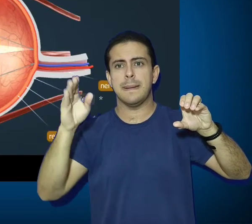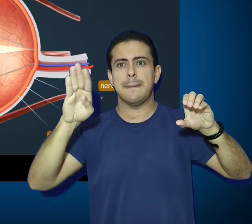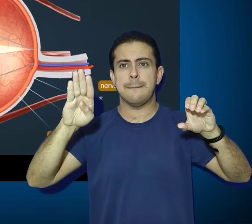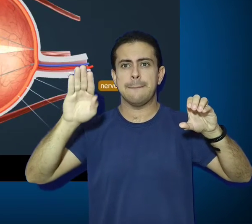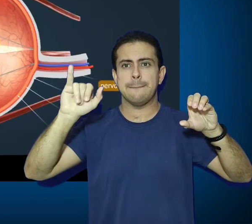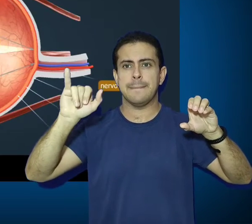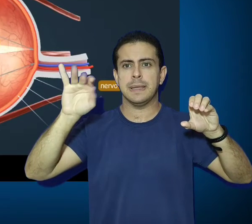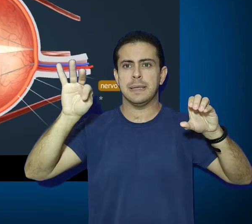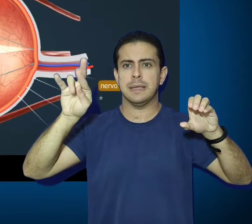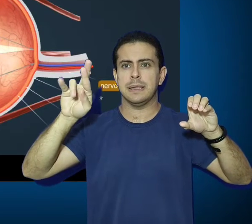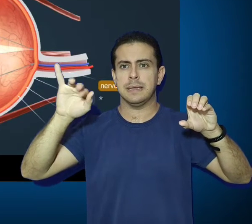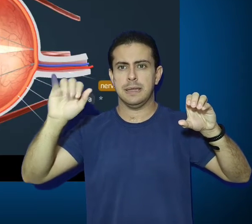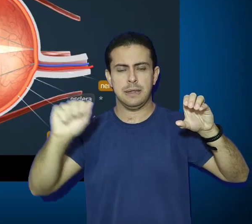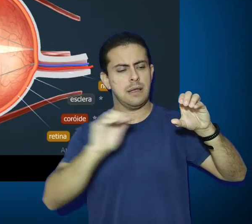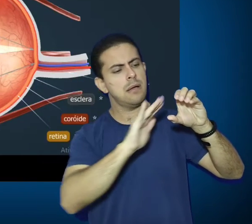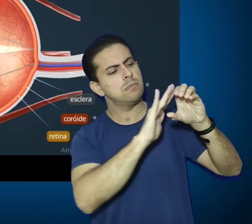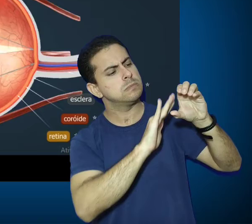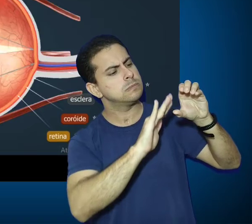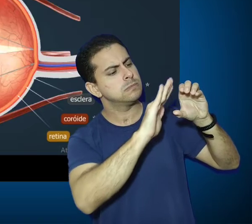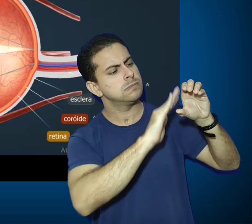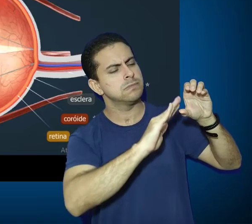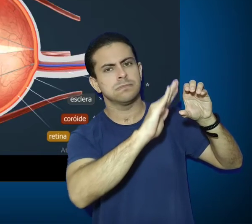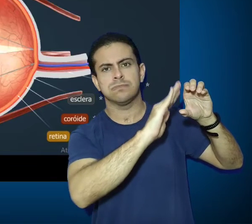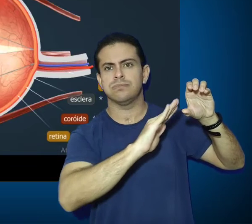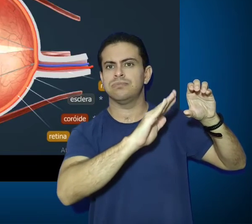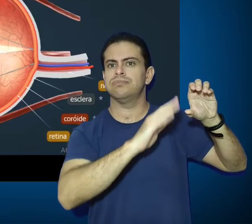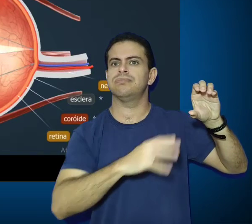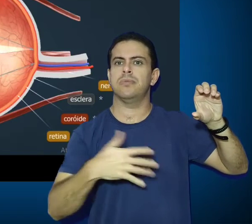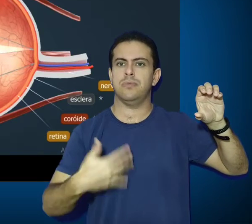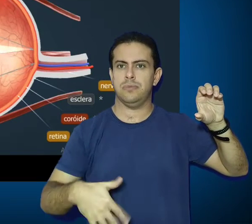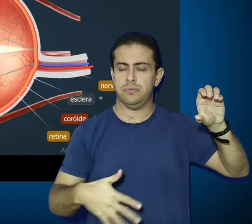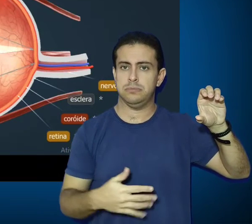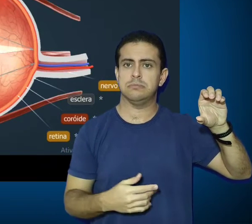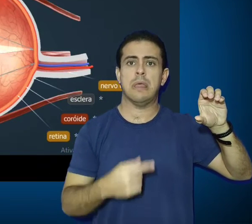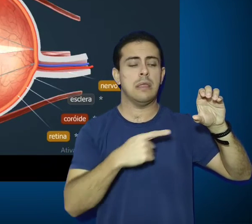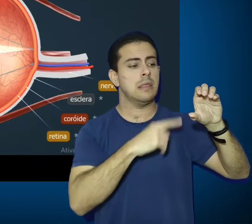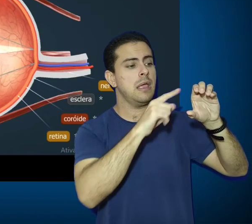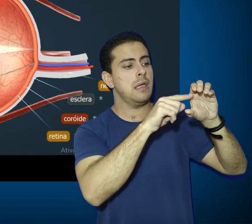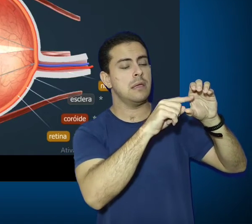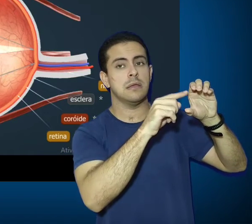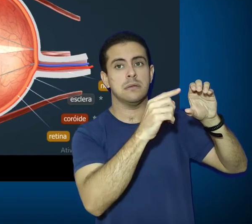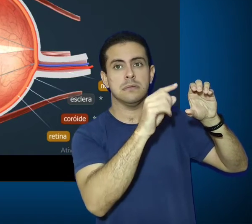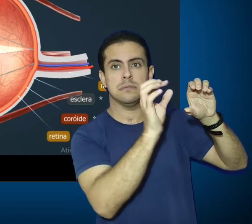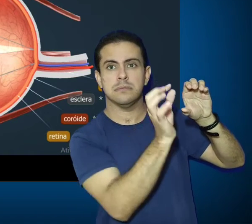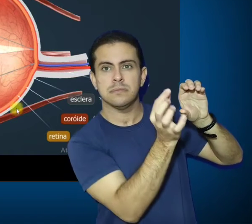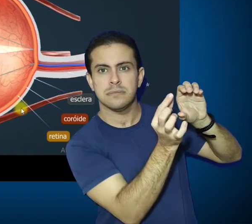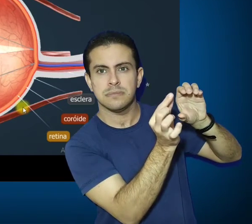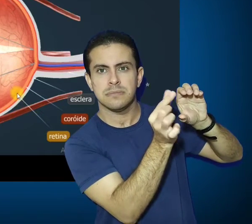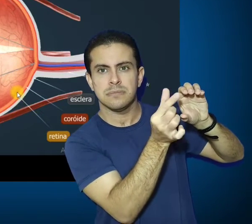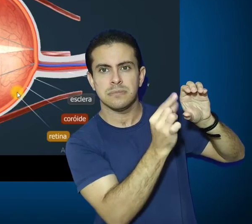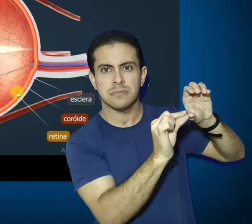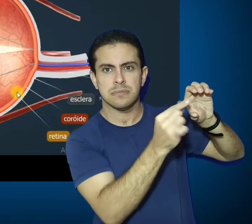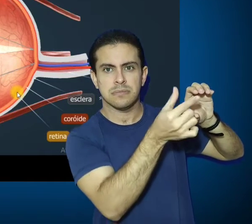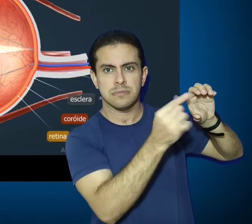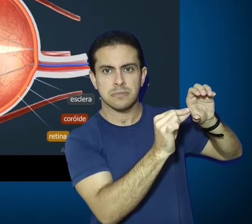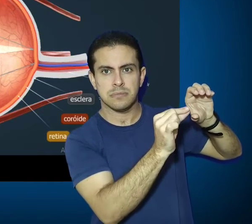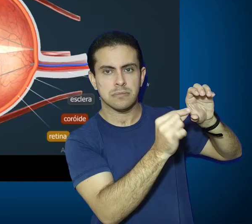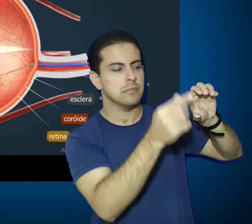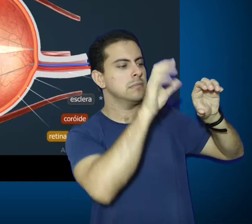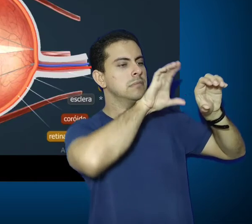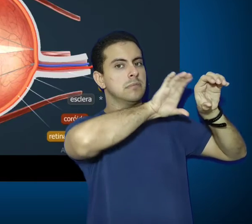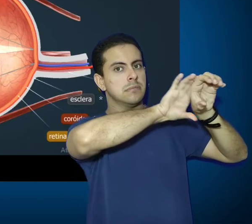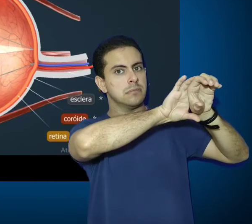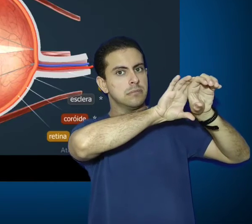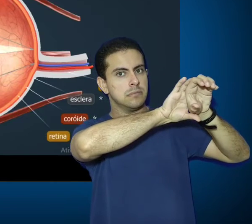a principal massa do olho, ela fica entre a lente e a retina.